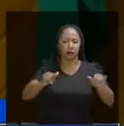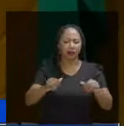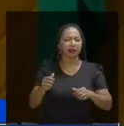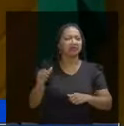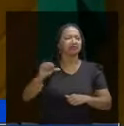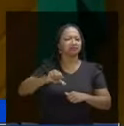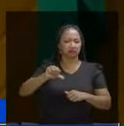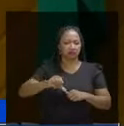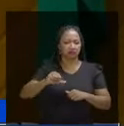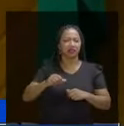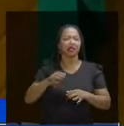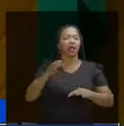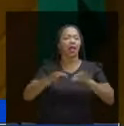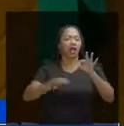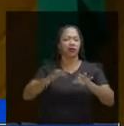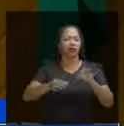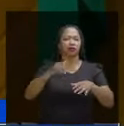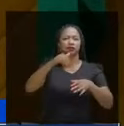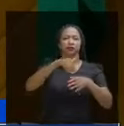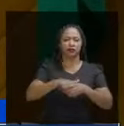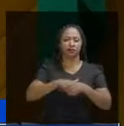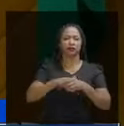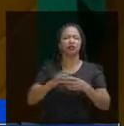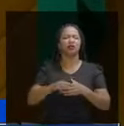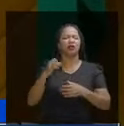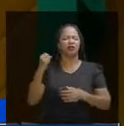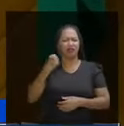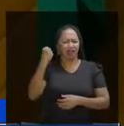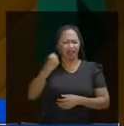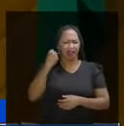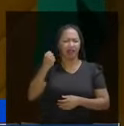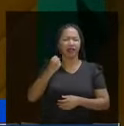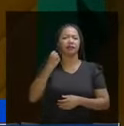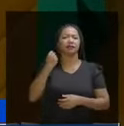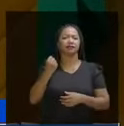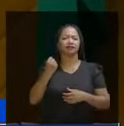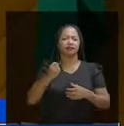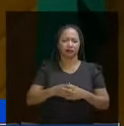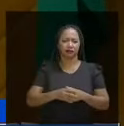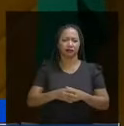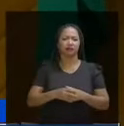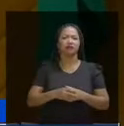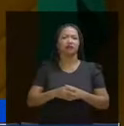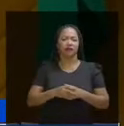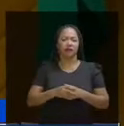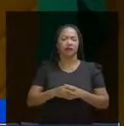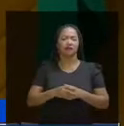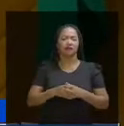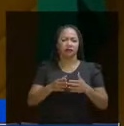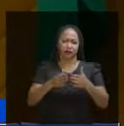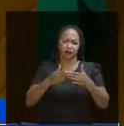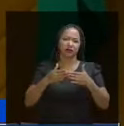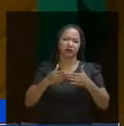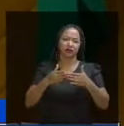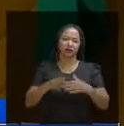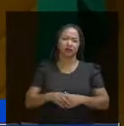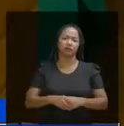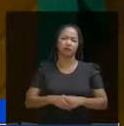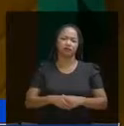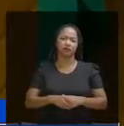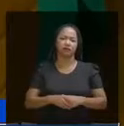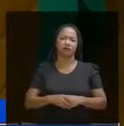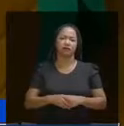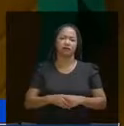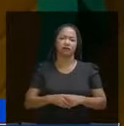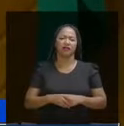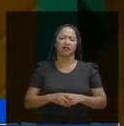justiça eleitoral deve ater-se somente a casos graves que a ela sejam indeclináveis. Quanto